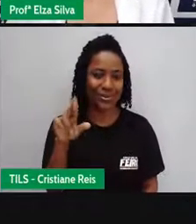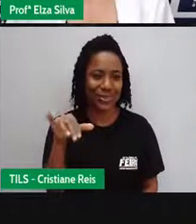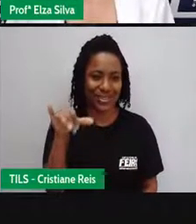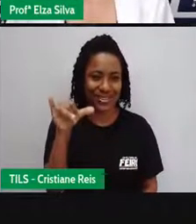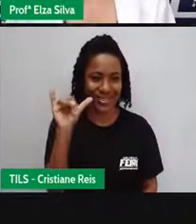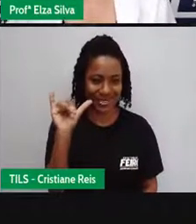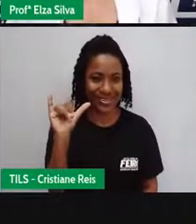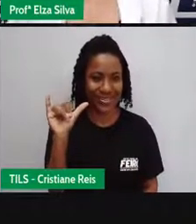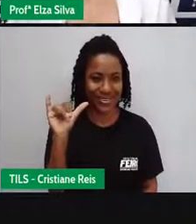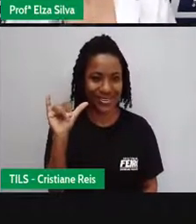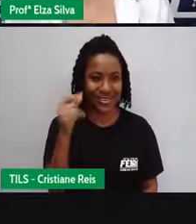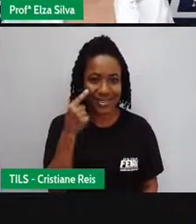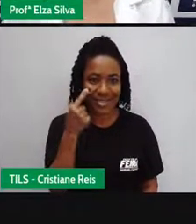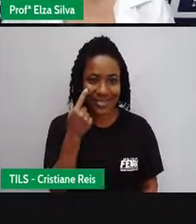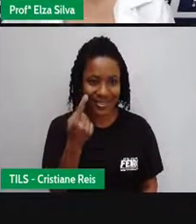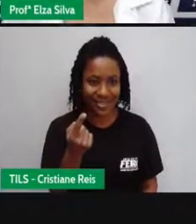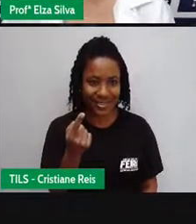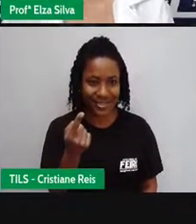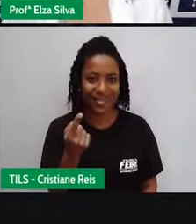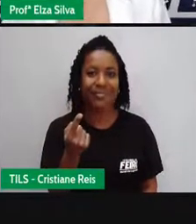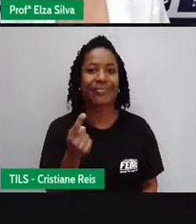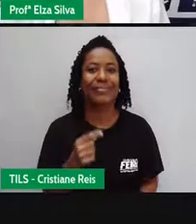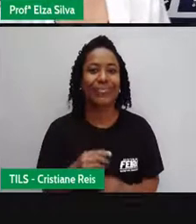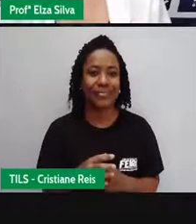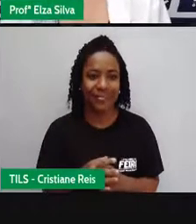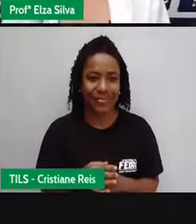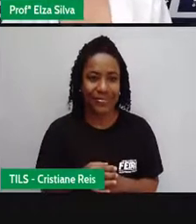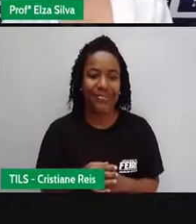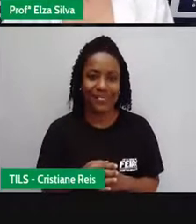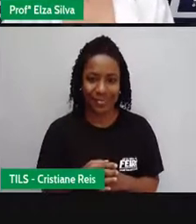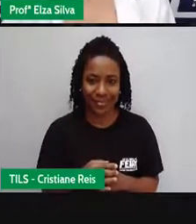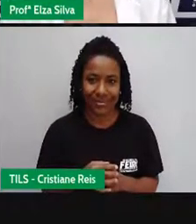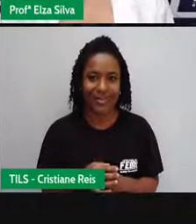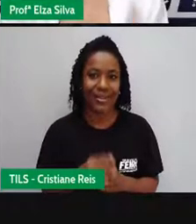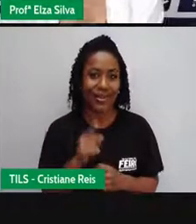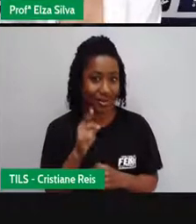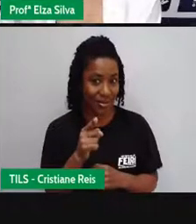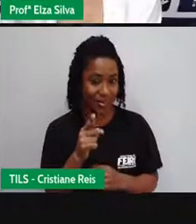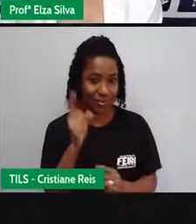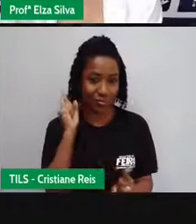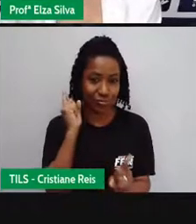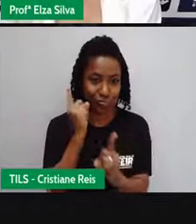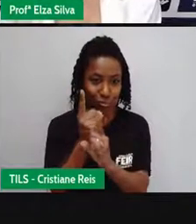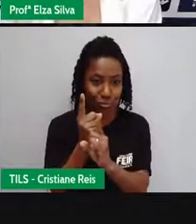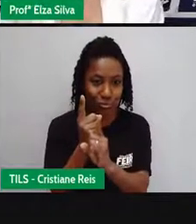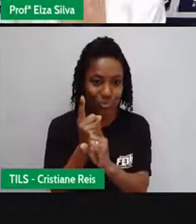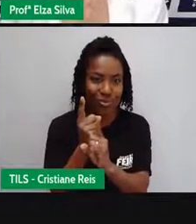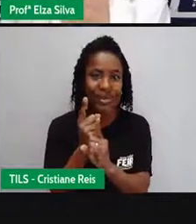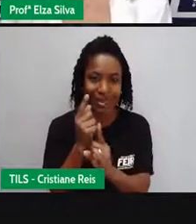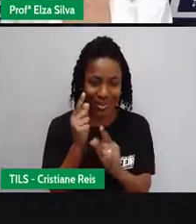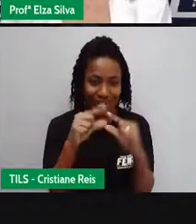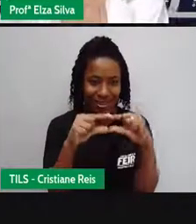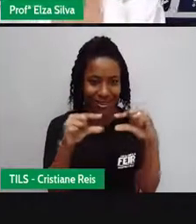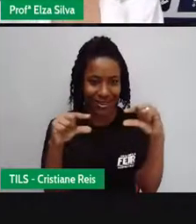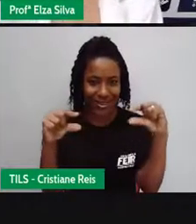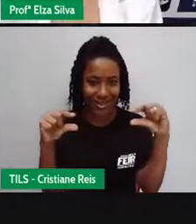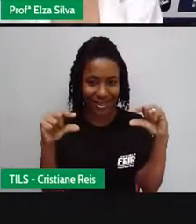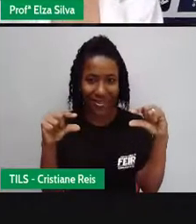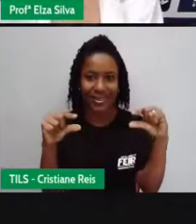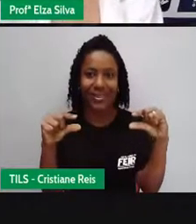Ok? Então, a partir do momento que eu acerto a palavra, vejam aqui no lado